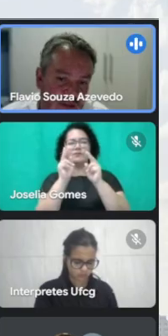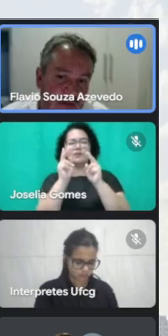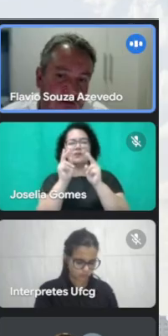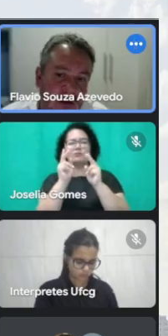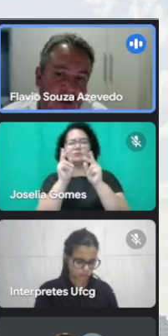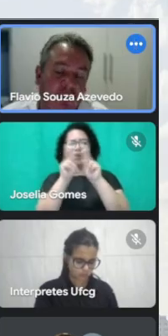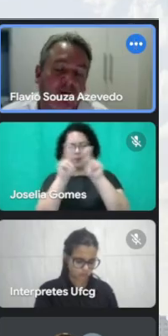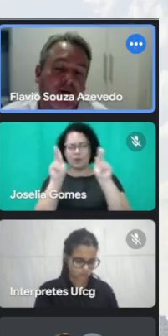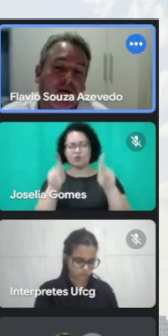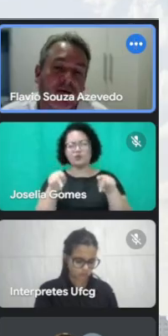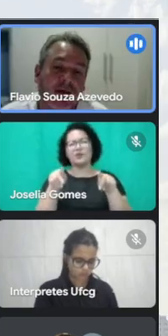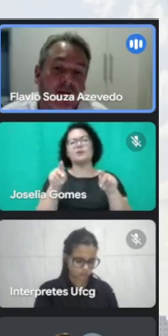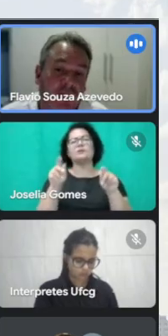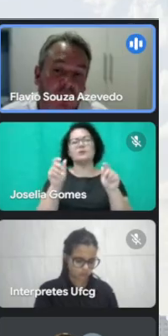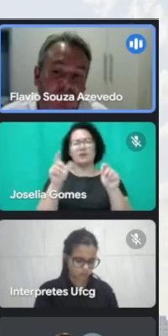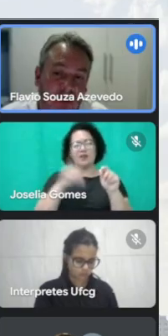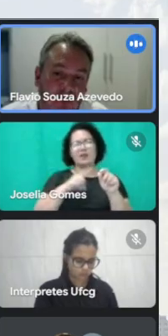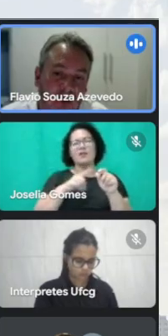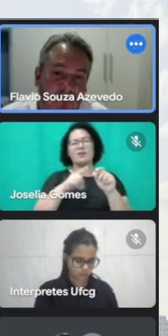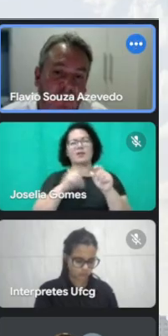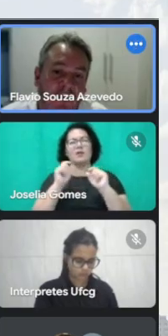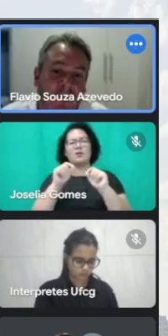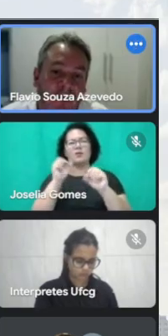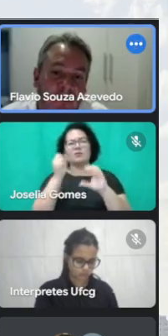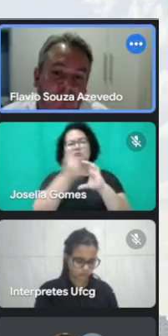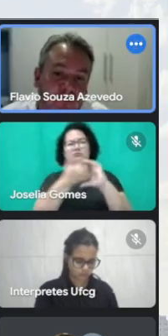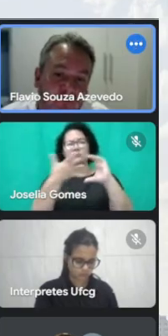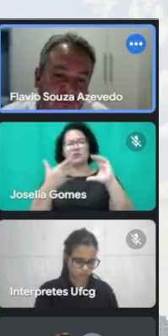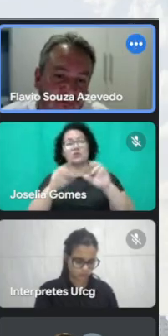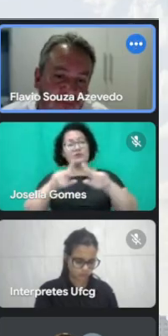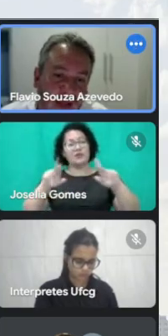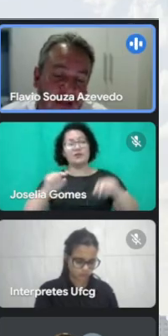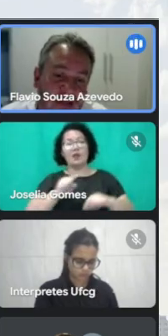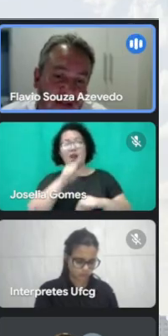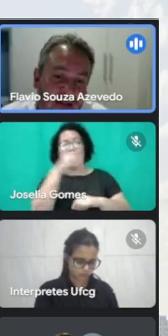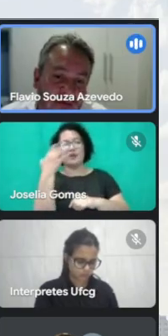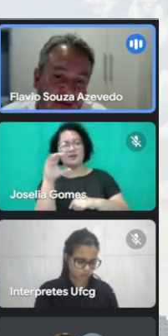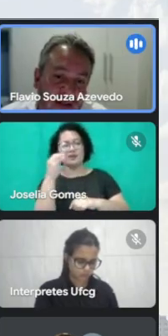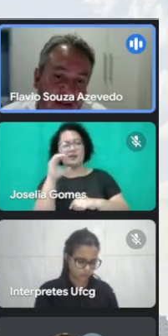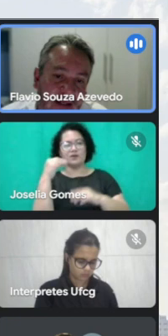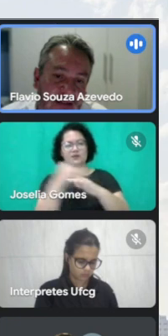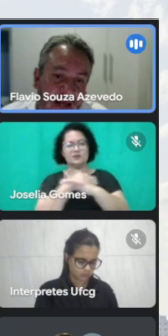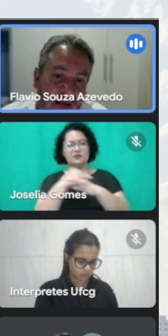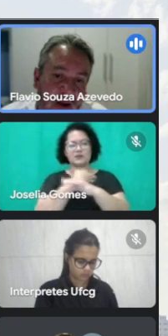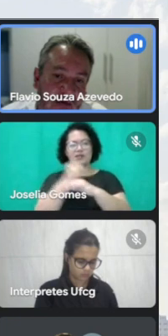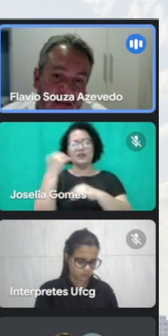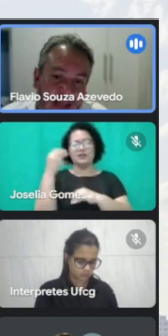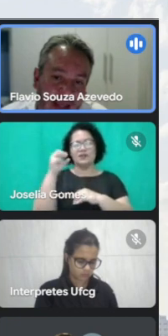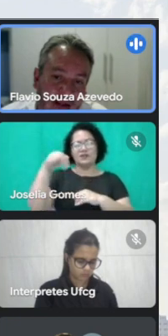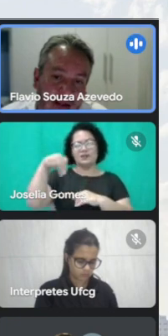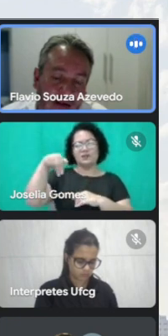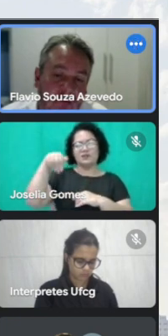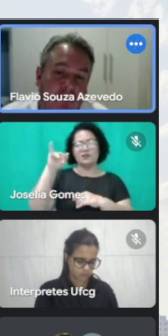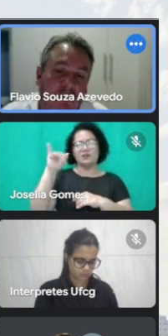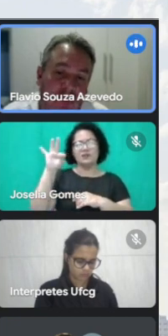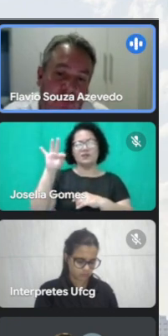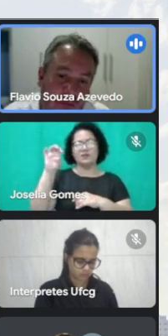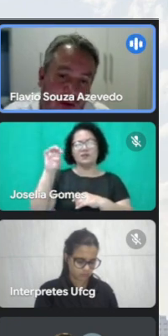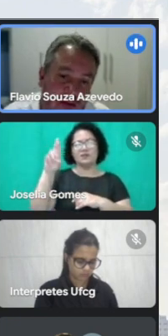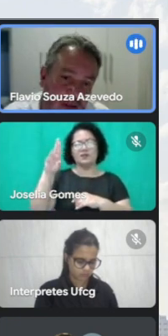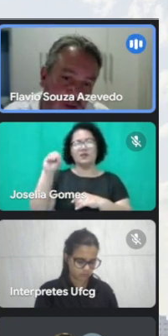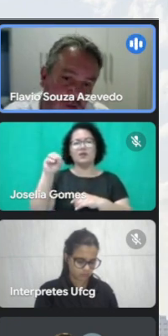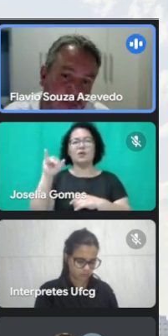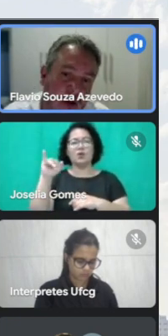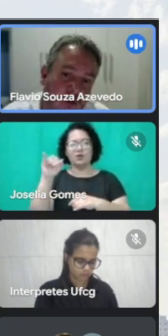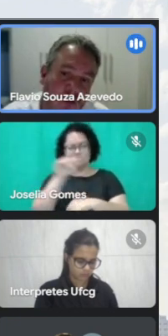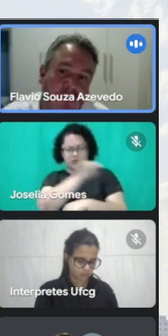E, de fato, tem. Né, em Niterói já é diferente. Aqui, se a gente vê, eles trabalham em série, né? Eles vão